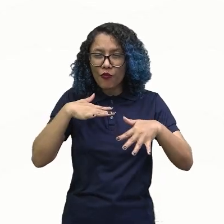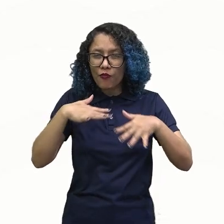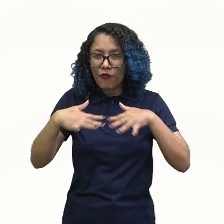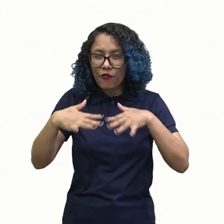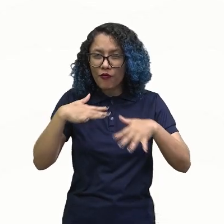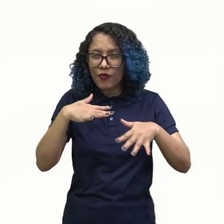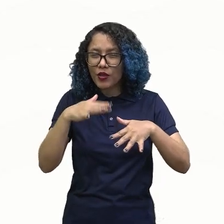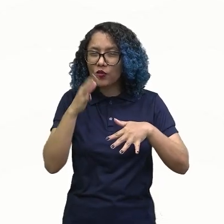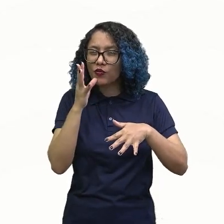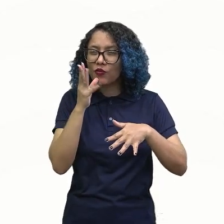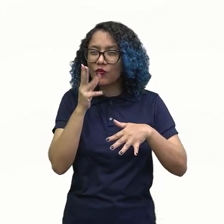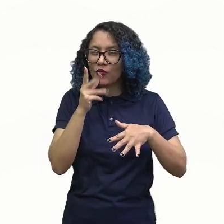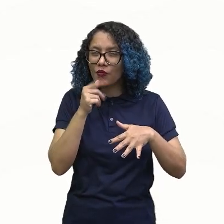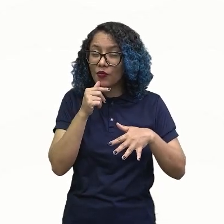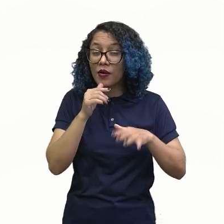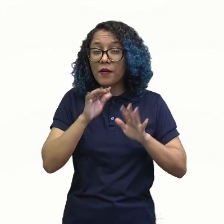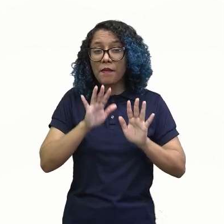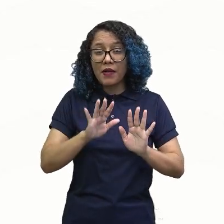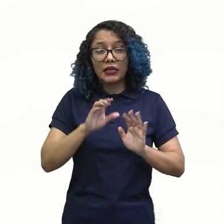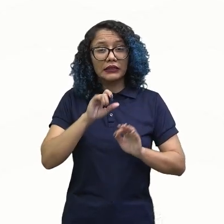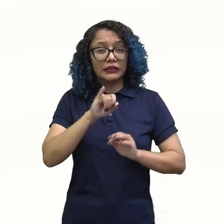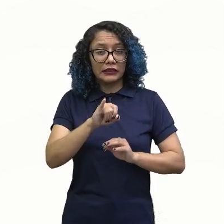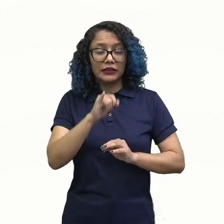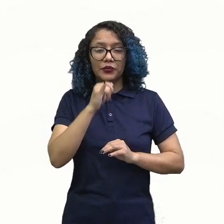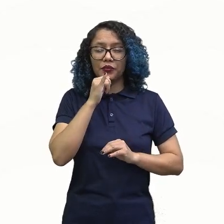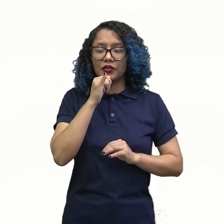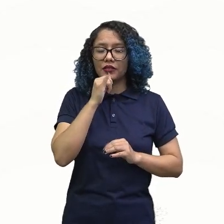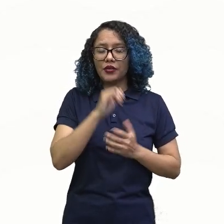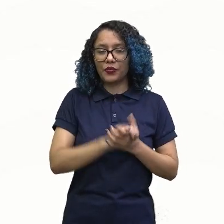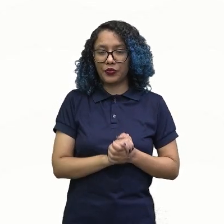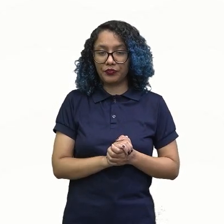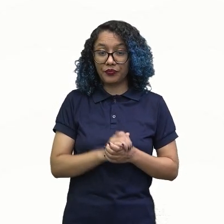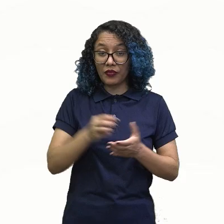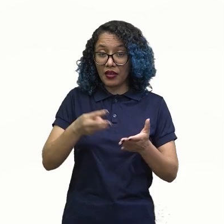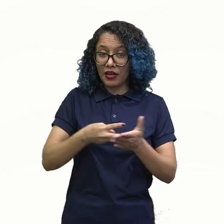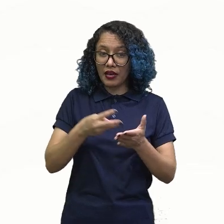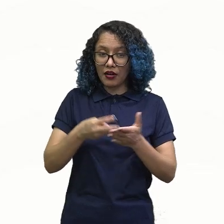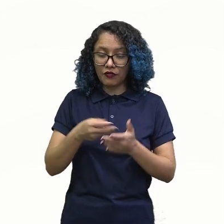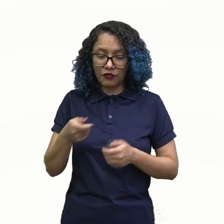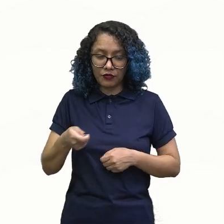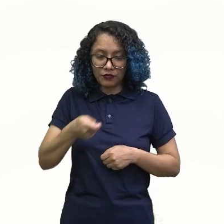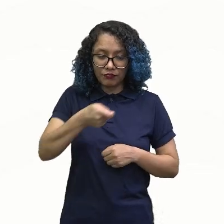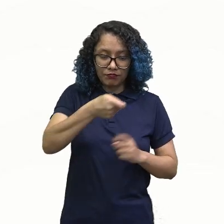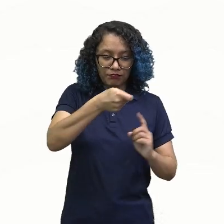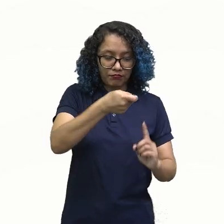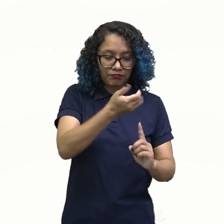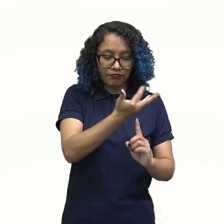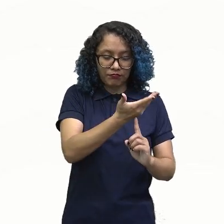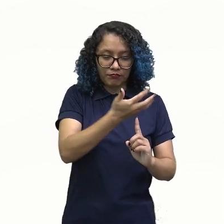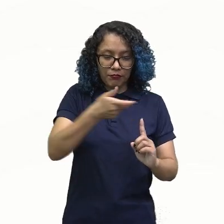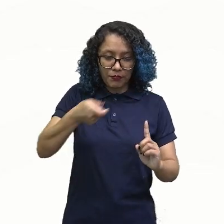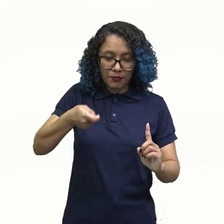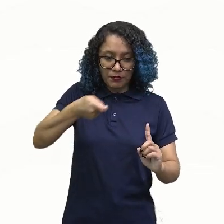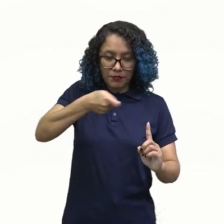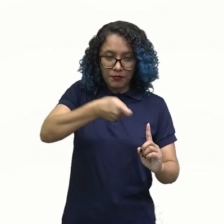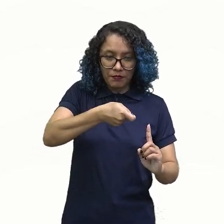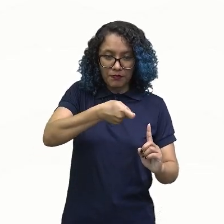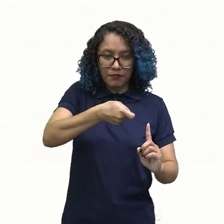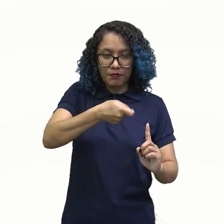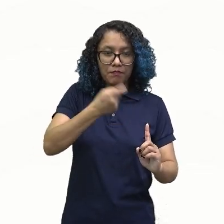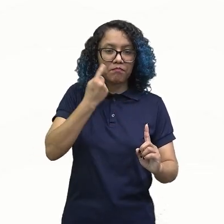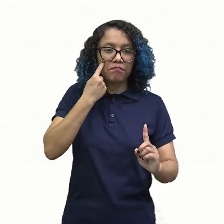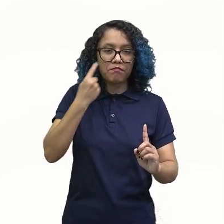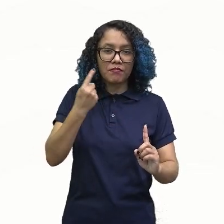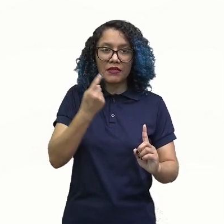bem menor. Agora, se eu pegar o garfo e colocar para aquecer, você vai observar aqui